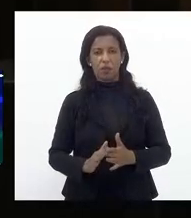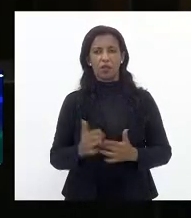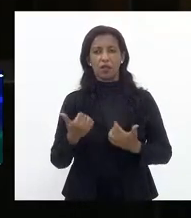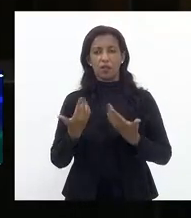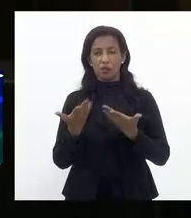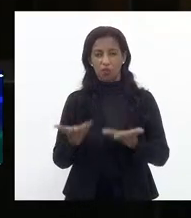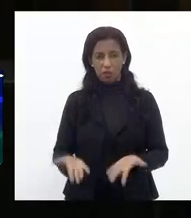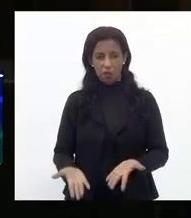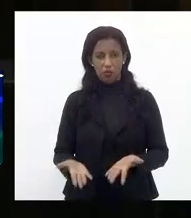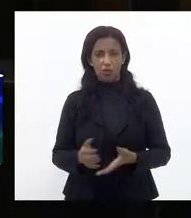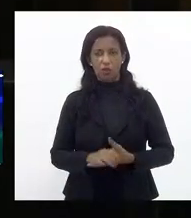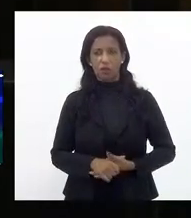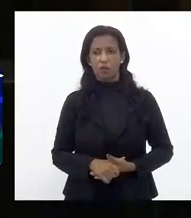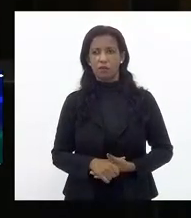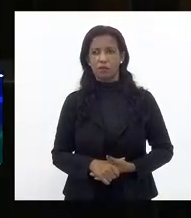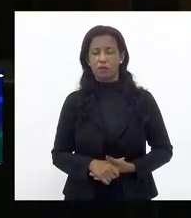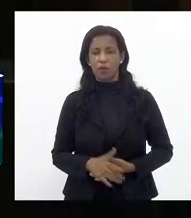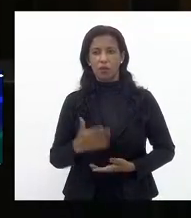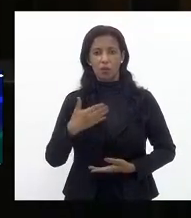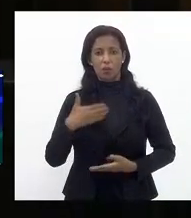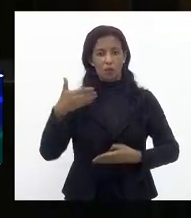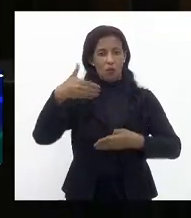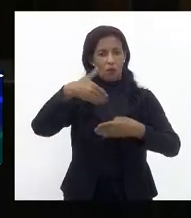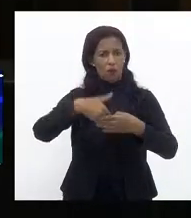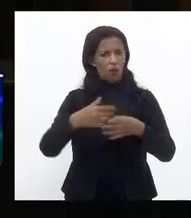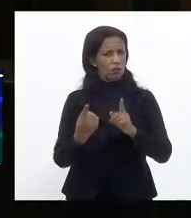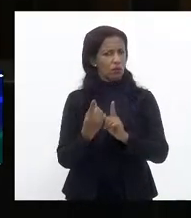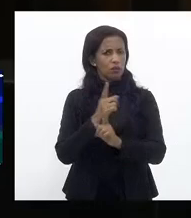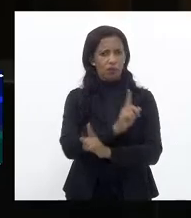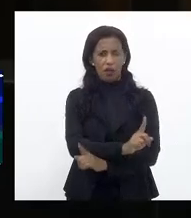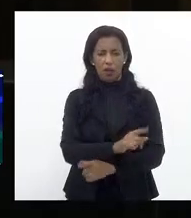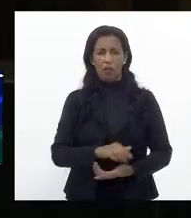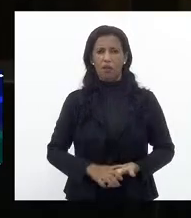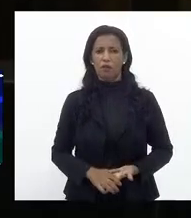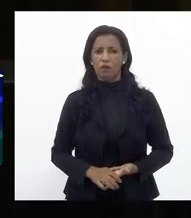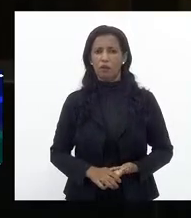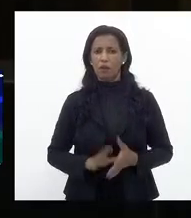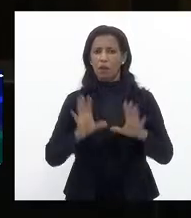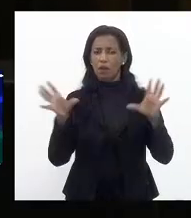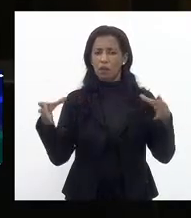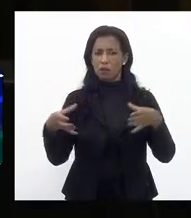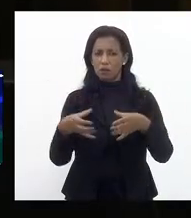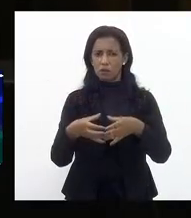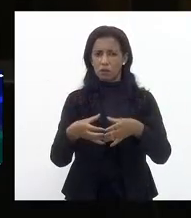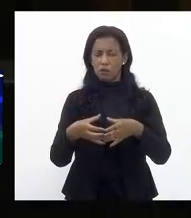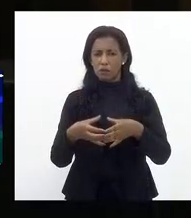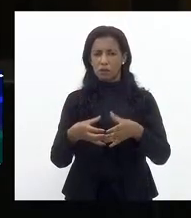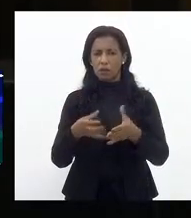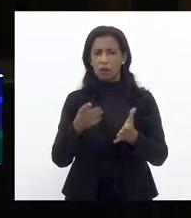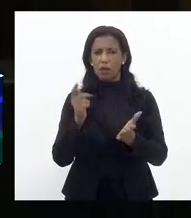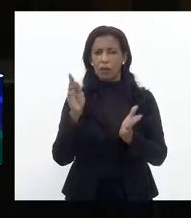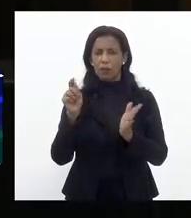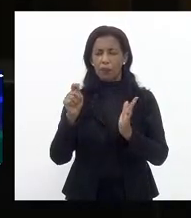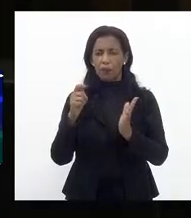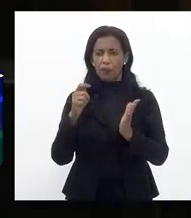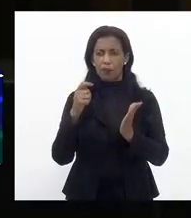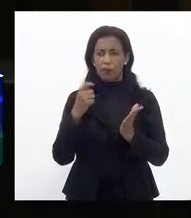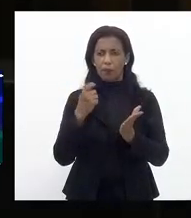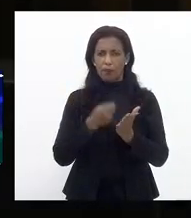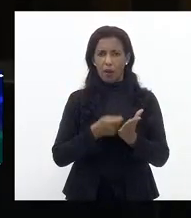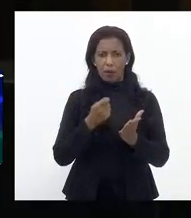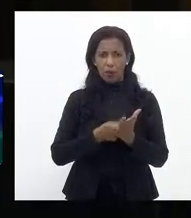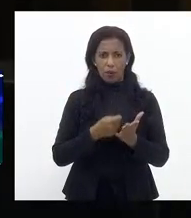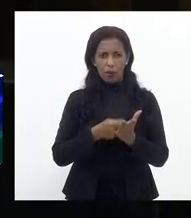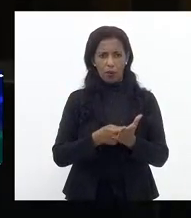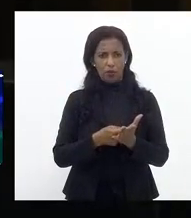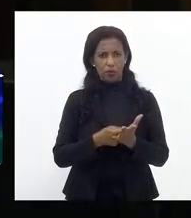deixo claro que o meu voto é contrário a esse pacote de maldade. E eu trago essa